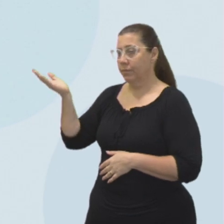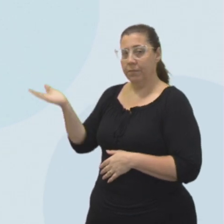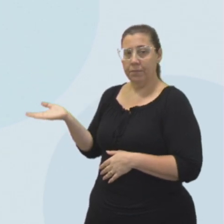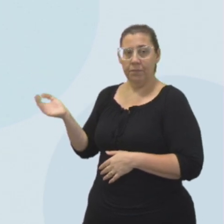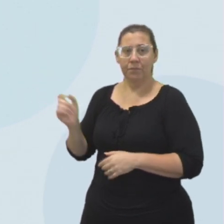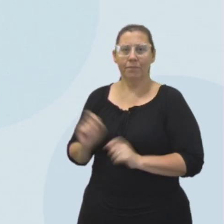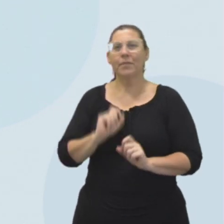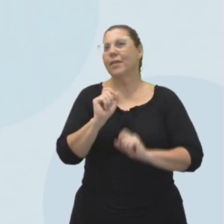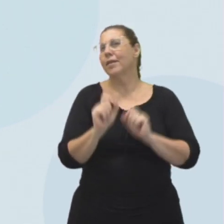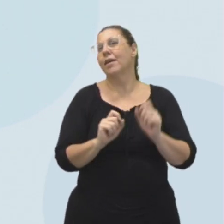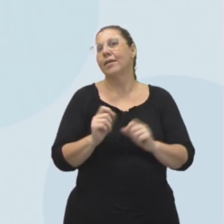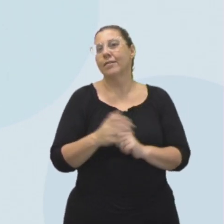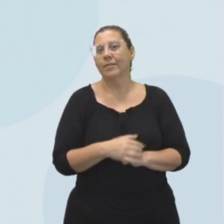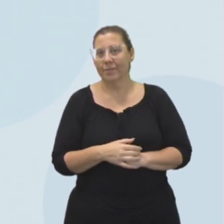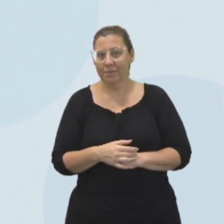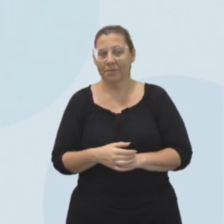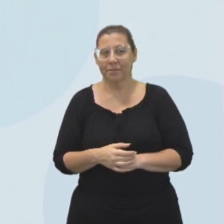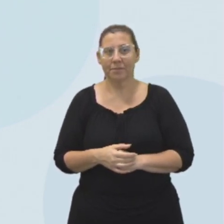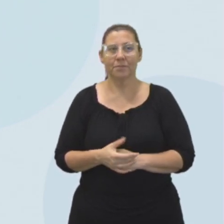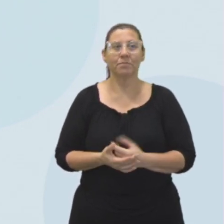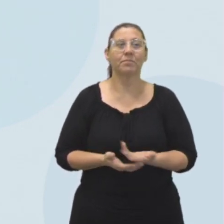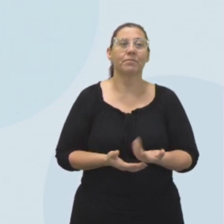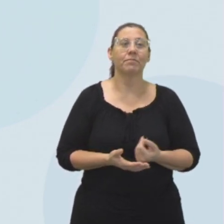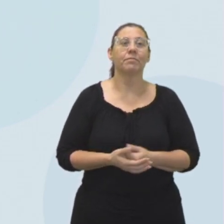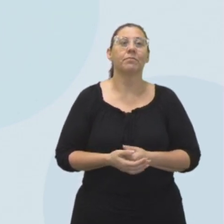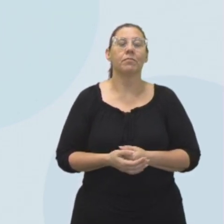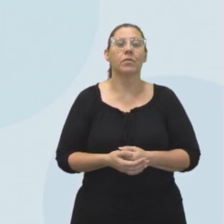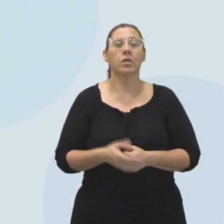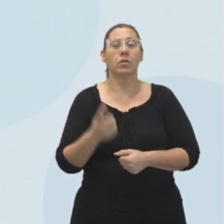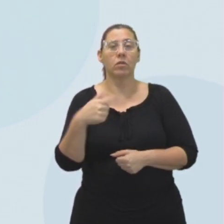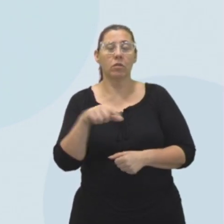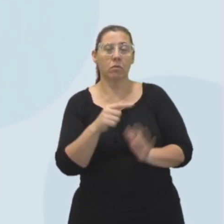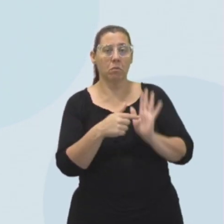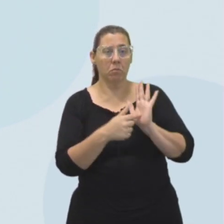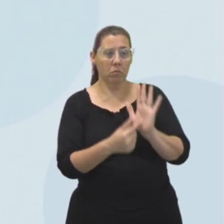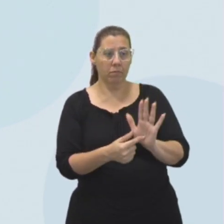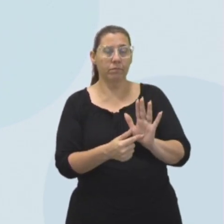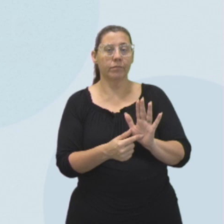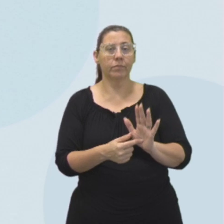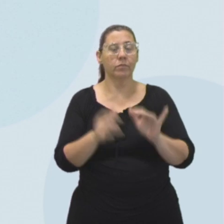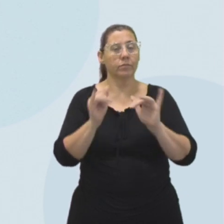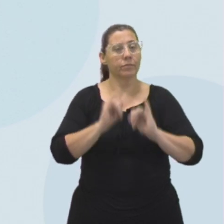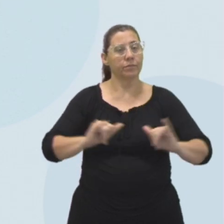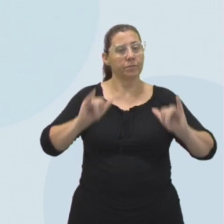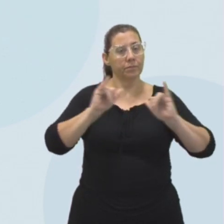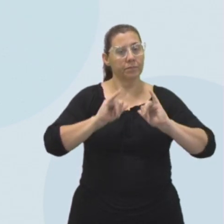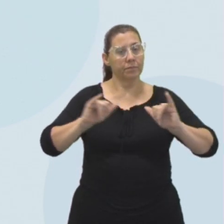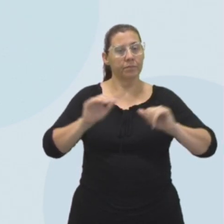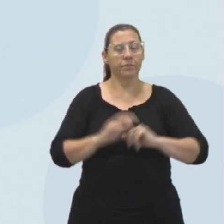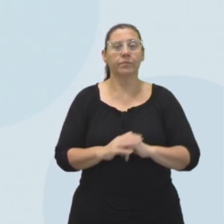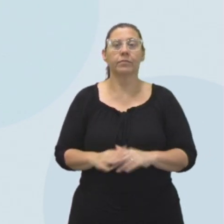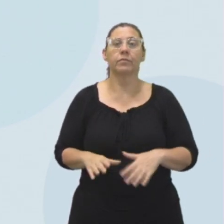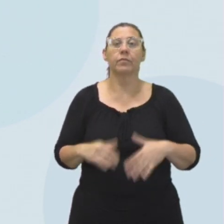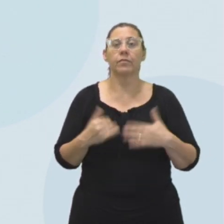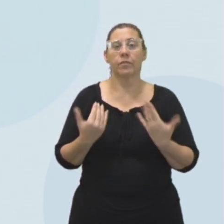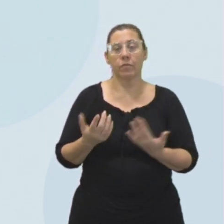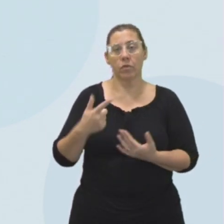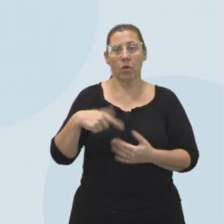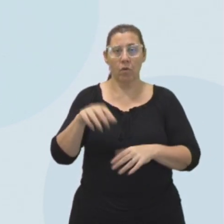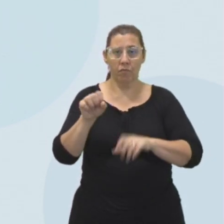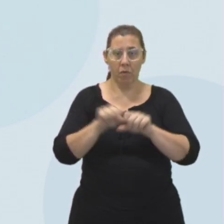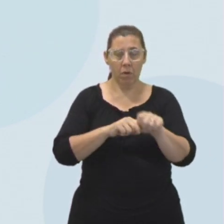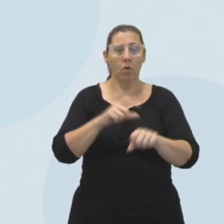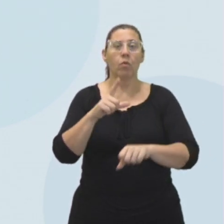apresentou? A Demi Sandra novamente. Então, que nós abordamos as narrativas digitais. Então, todas as nossas formações, ela